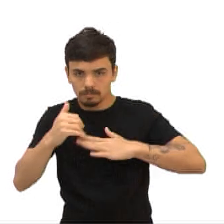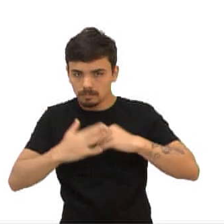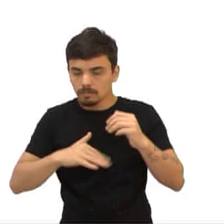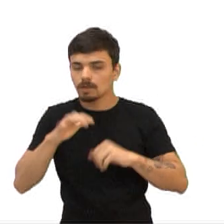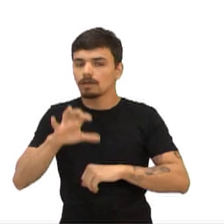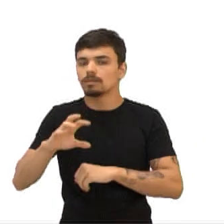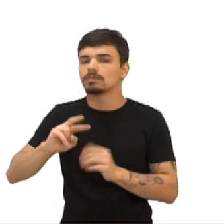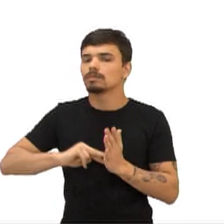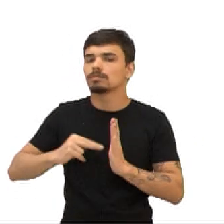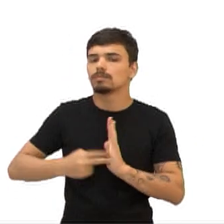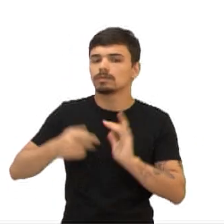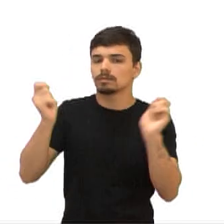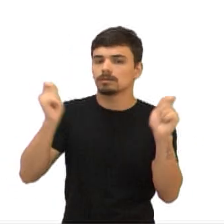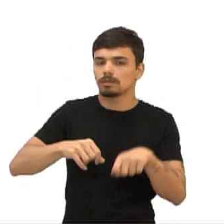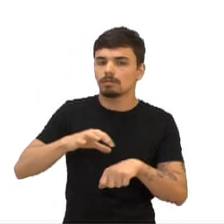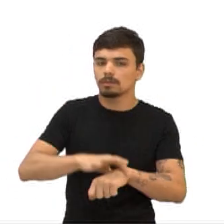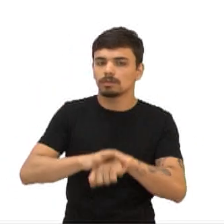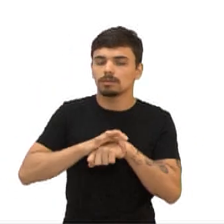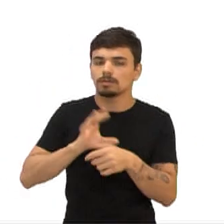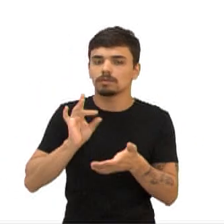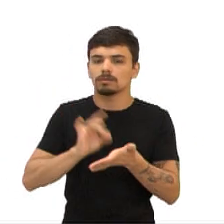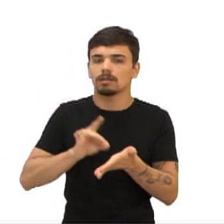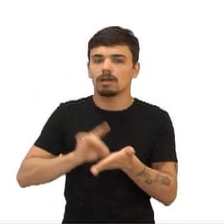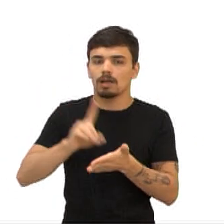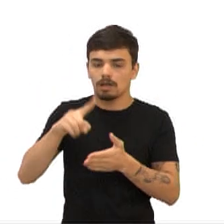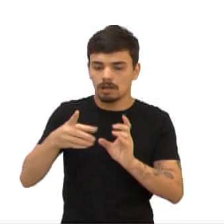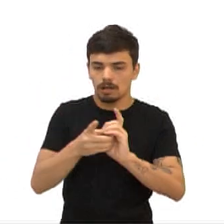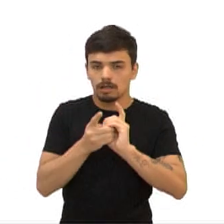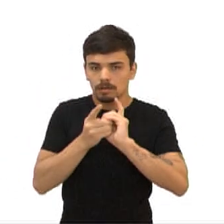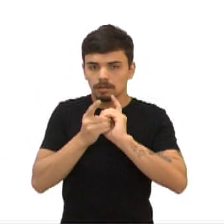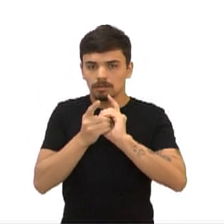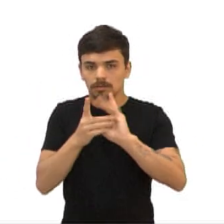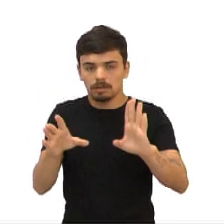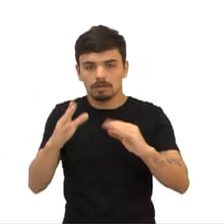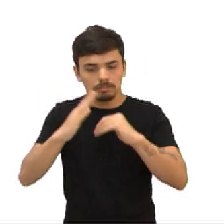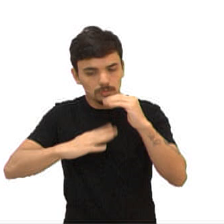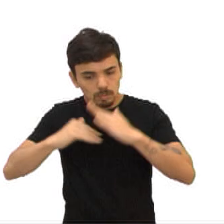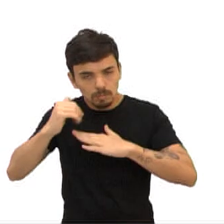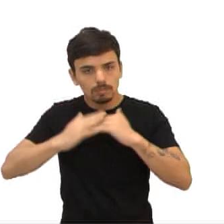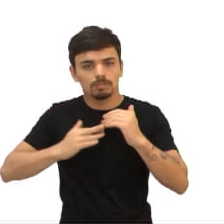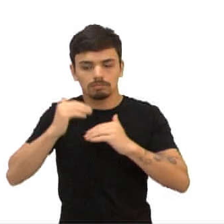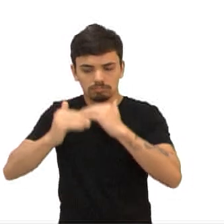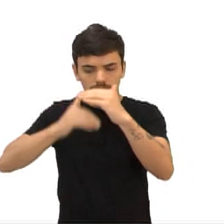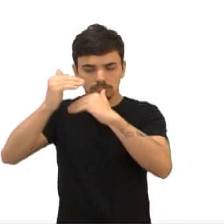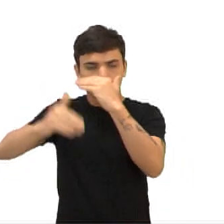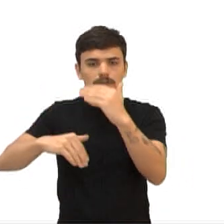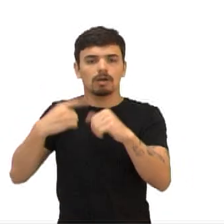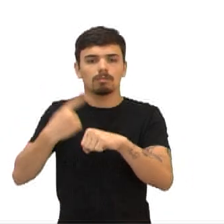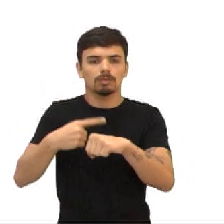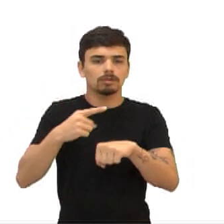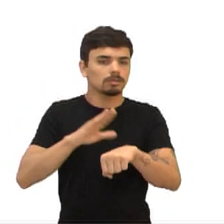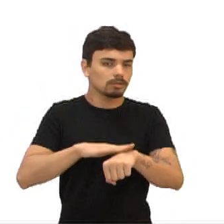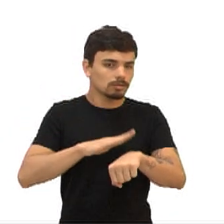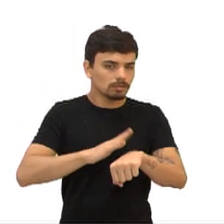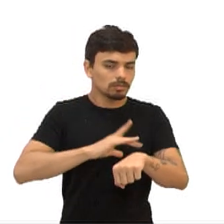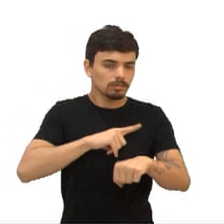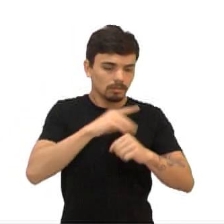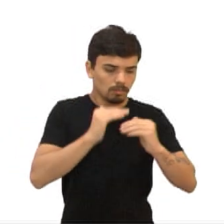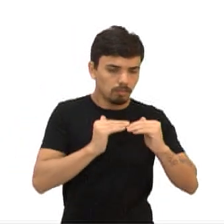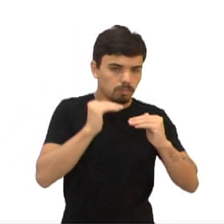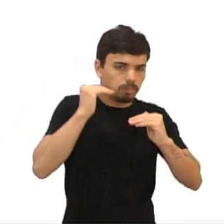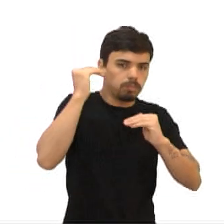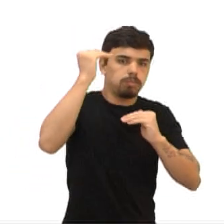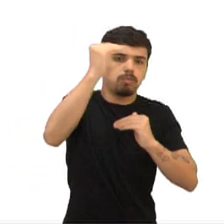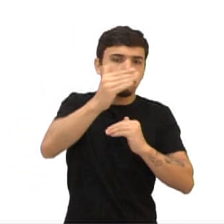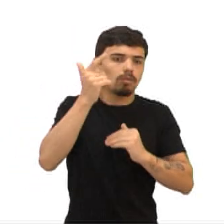Nesse sentido, podemos afirmar que fazemos parte de uma democracia em construção, pois ao mesmo tempo em que há avanços na conquista